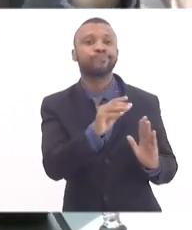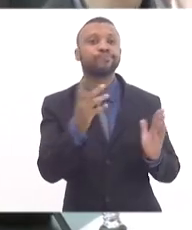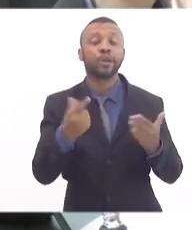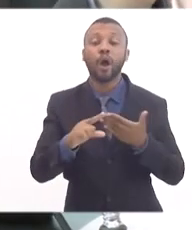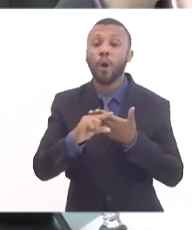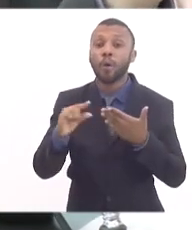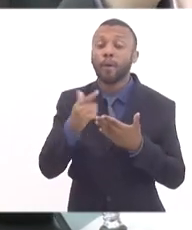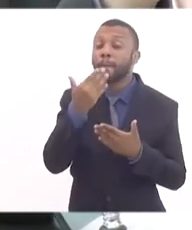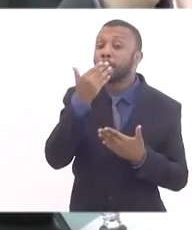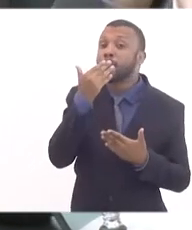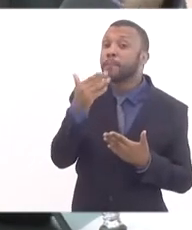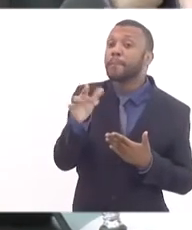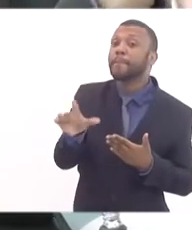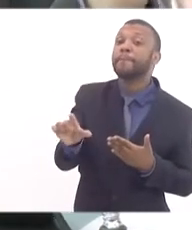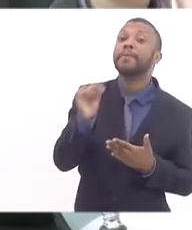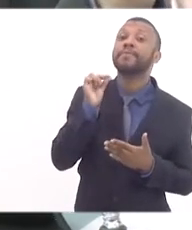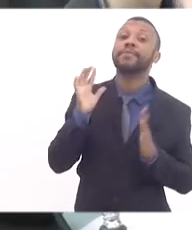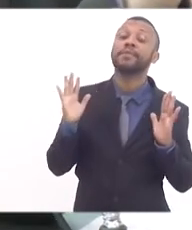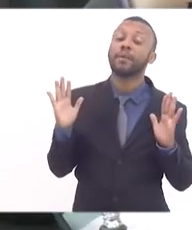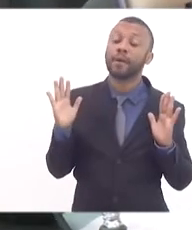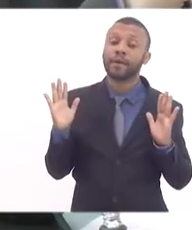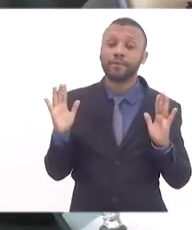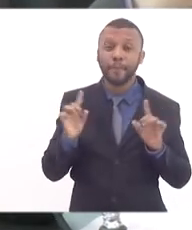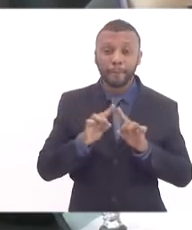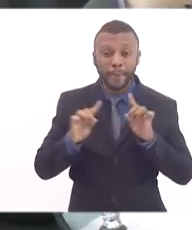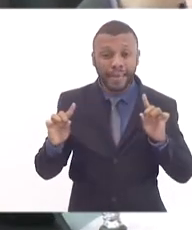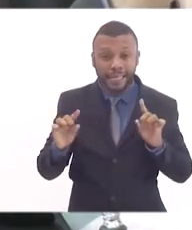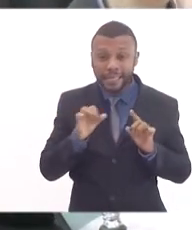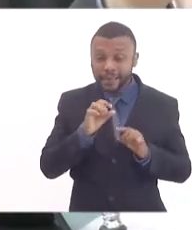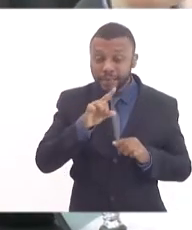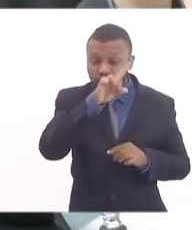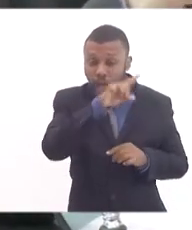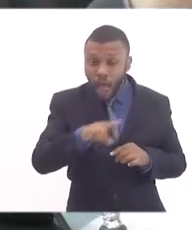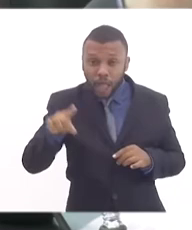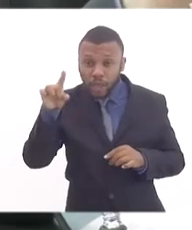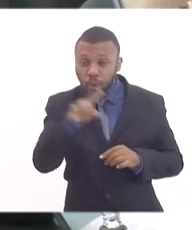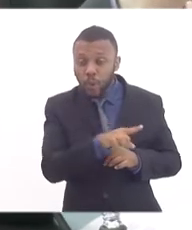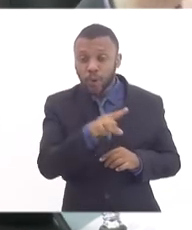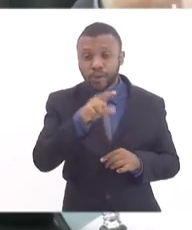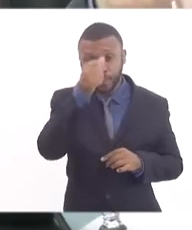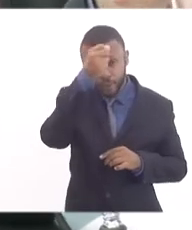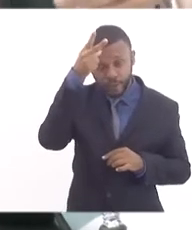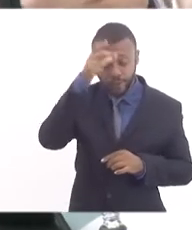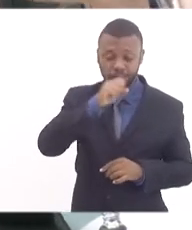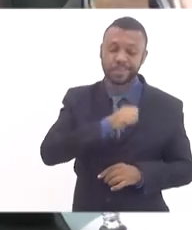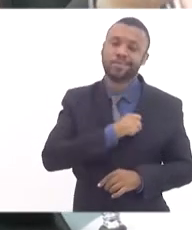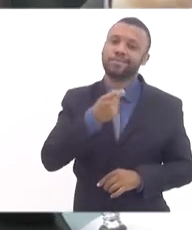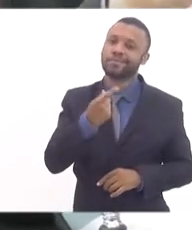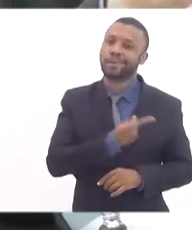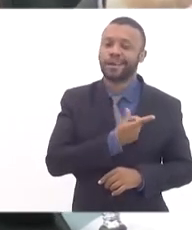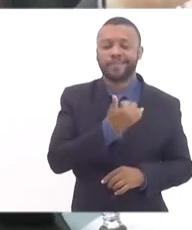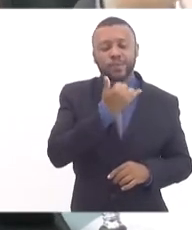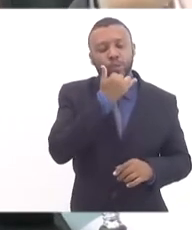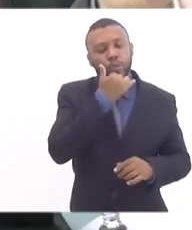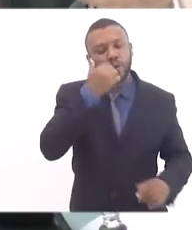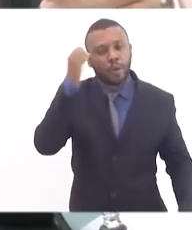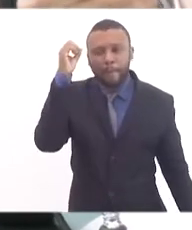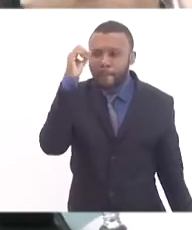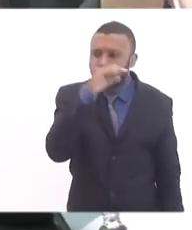autor quando referencial mente mas quando exclui exclui preferência são gozado é um absurdo